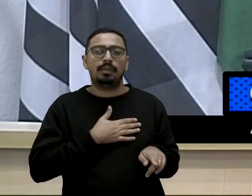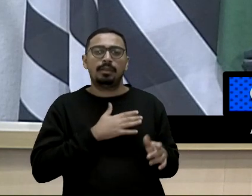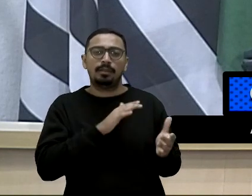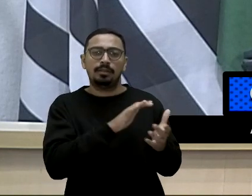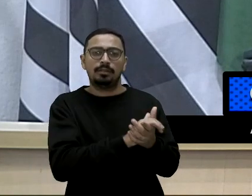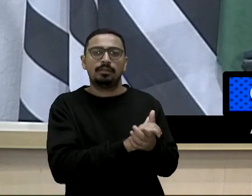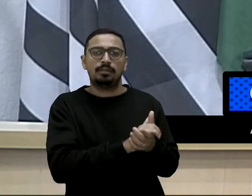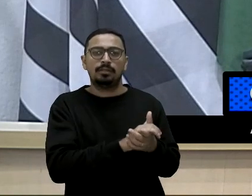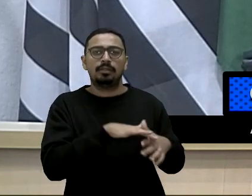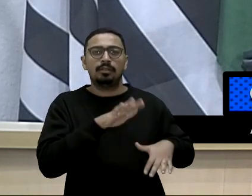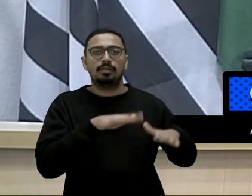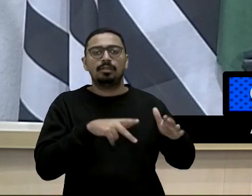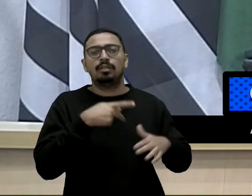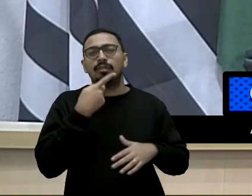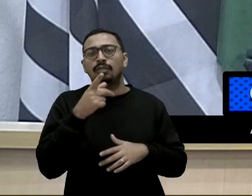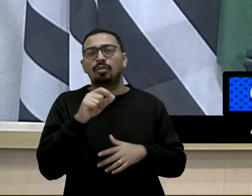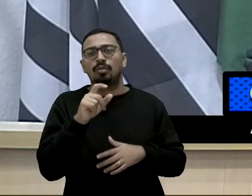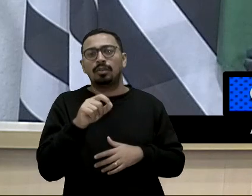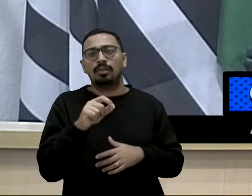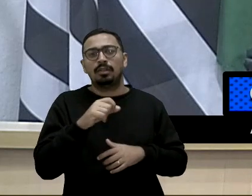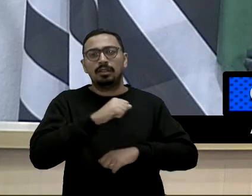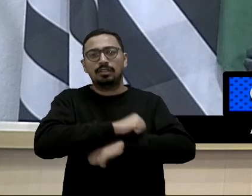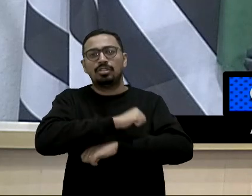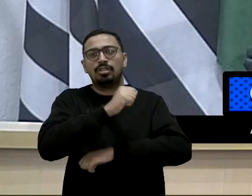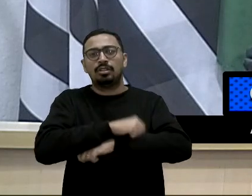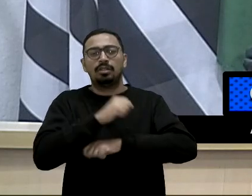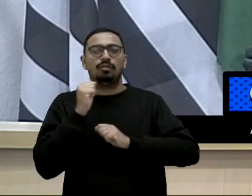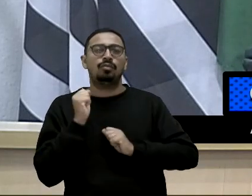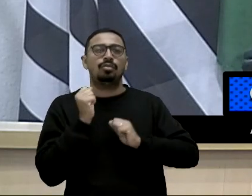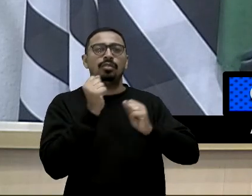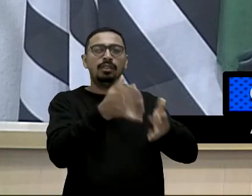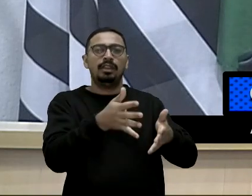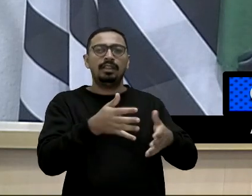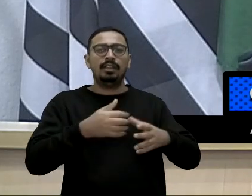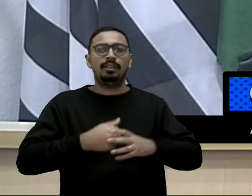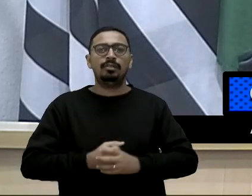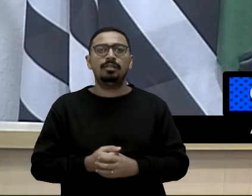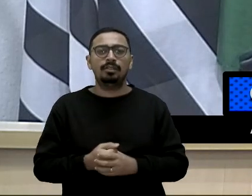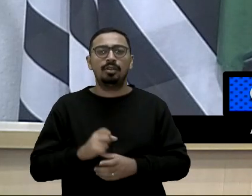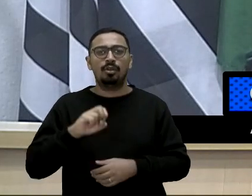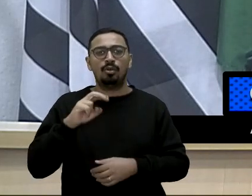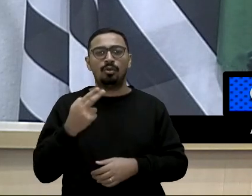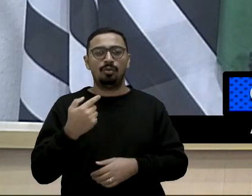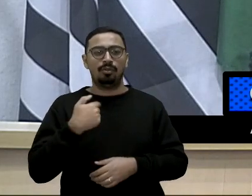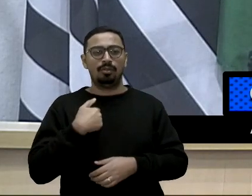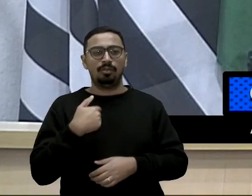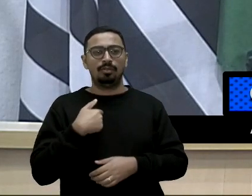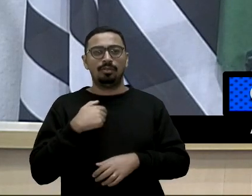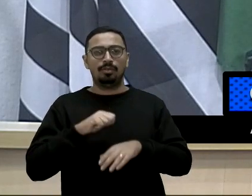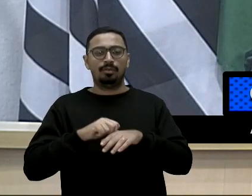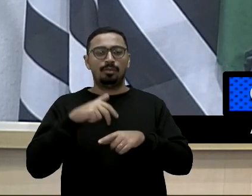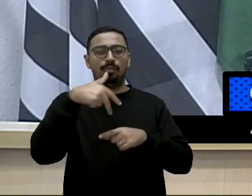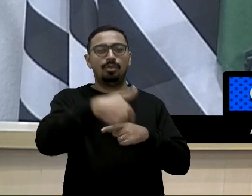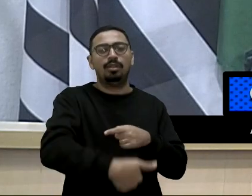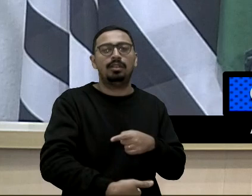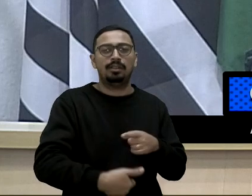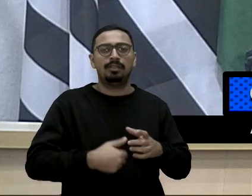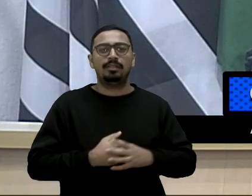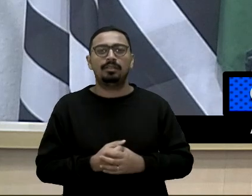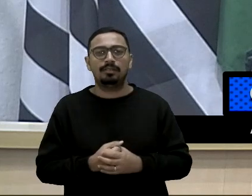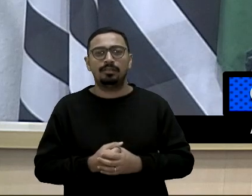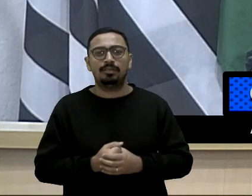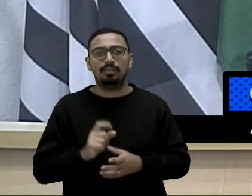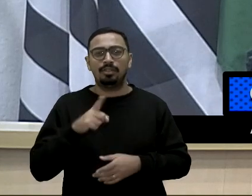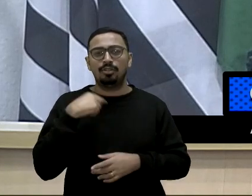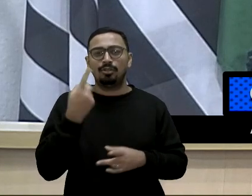dia que eu falava assim, eu vou jogar ele da janela ou eu vou me jogar, né? E aí a gente se vê como ser